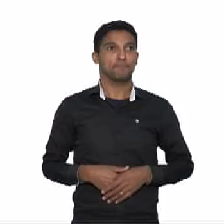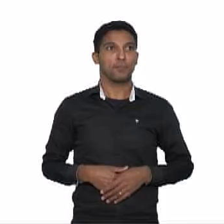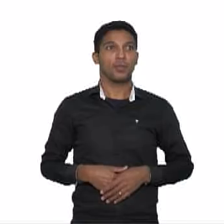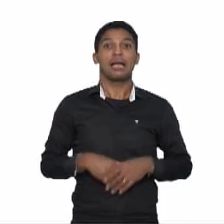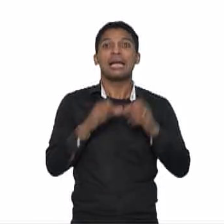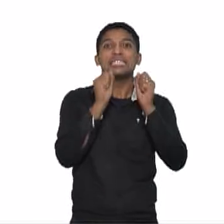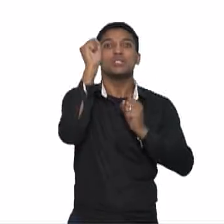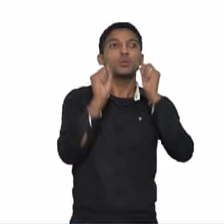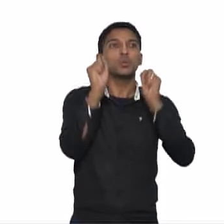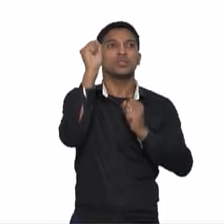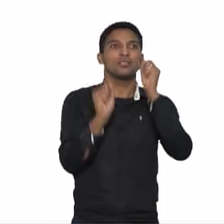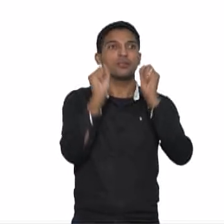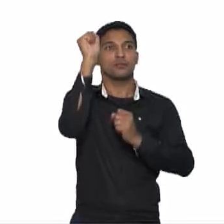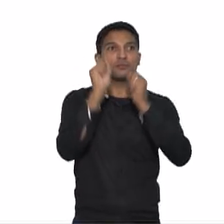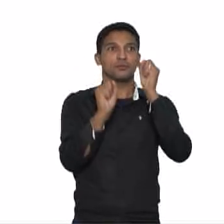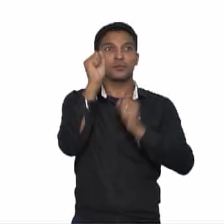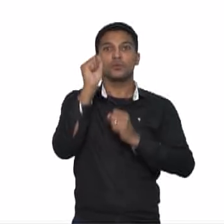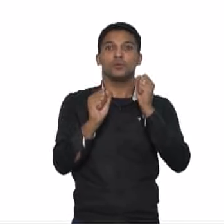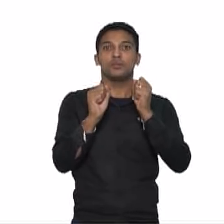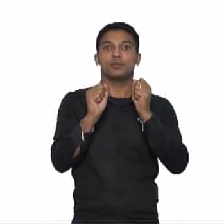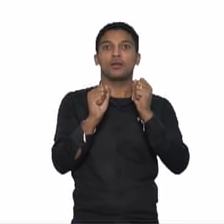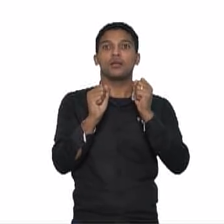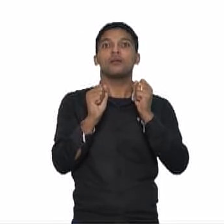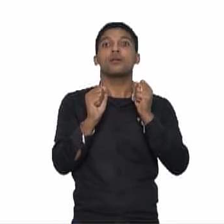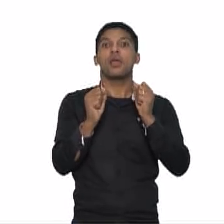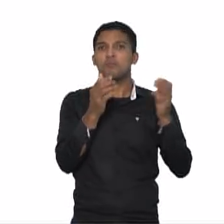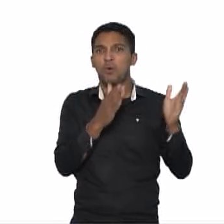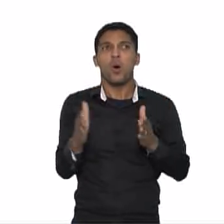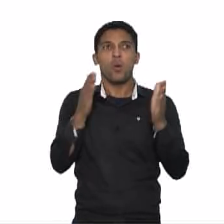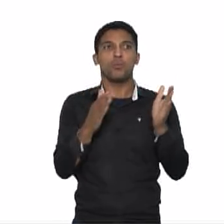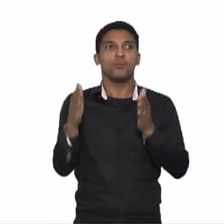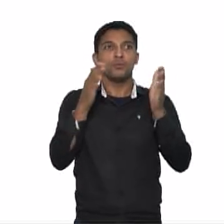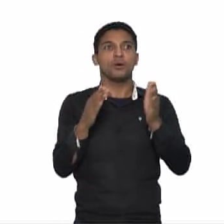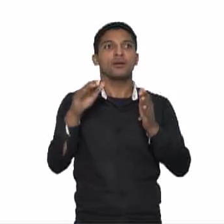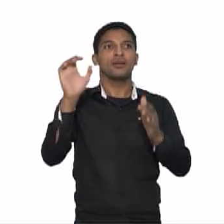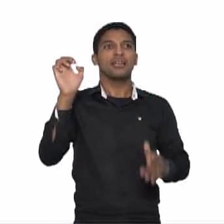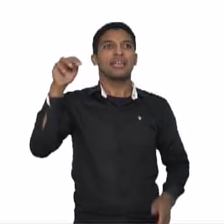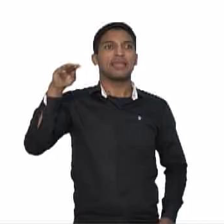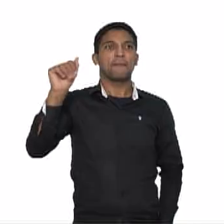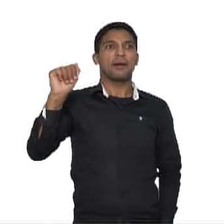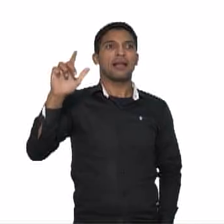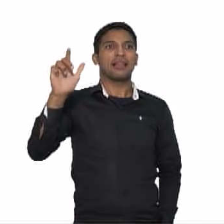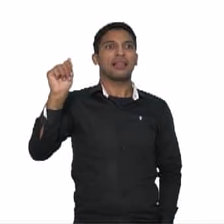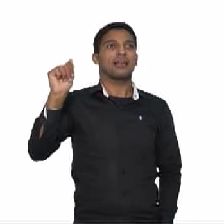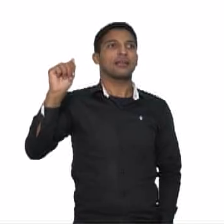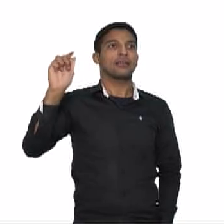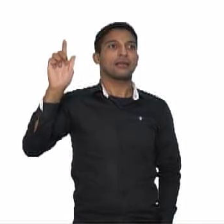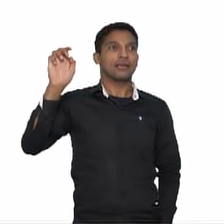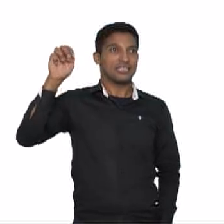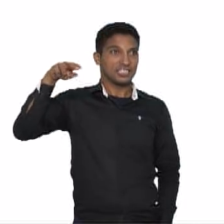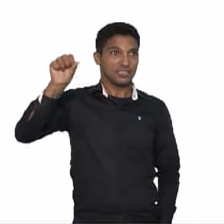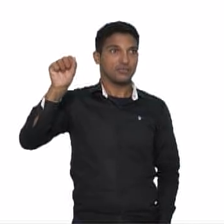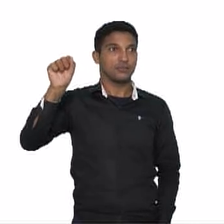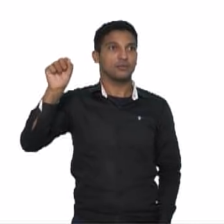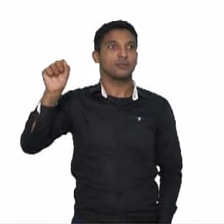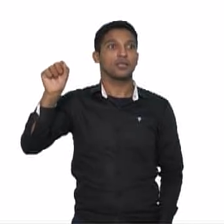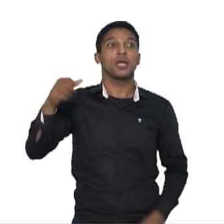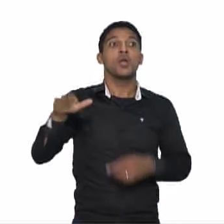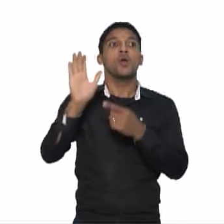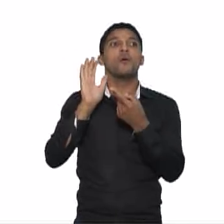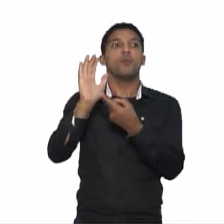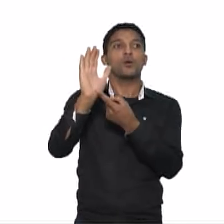geração de lixo e seu acúmulo é um indicador do avanço capitalista de alguns países. Daí